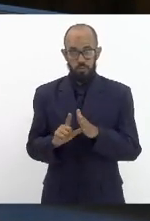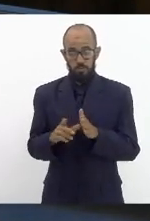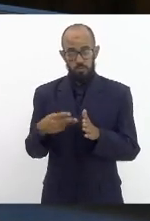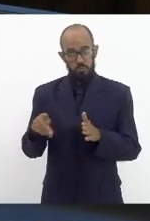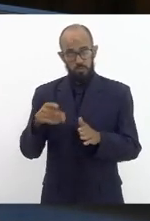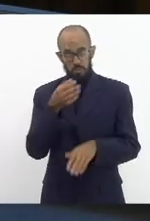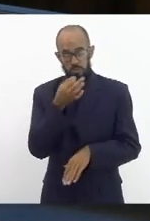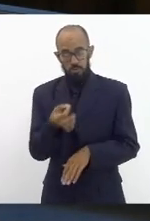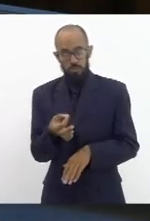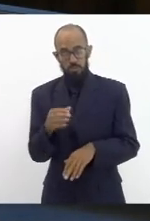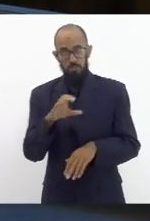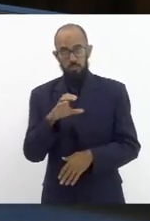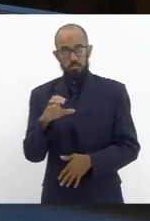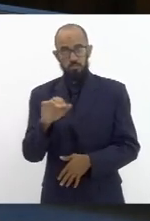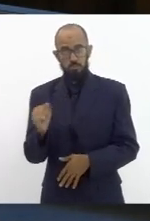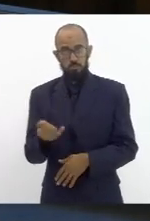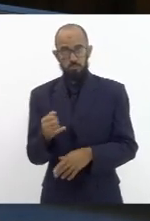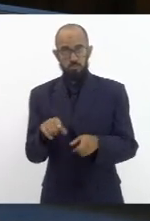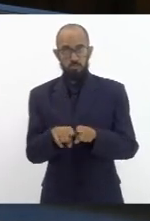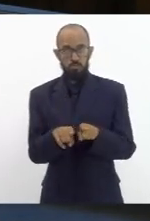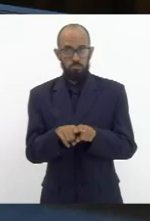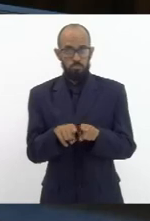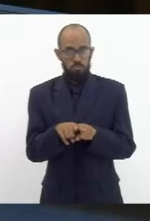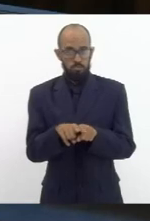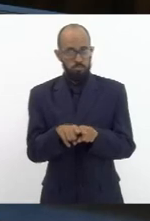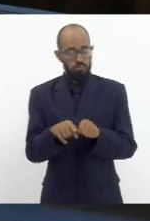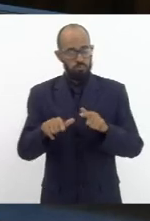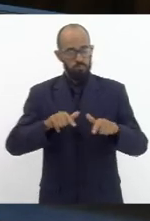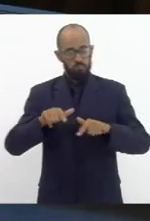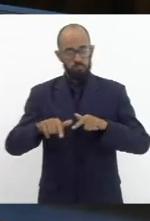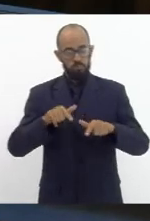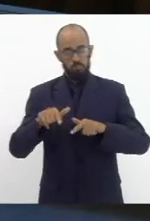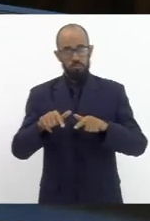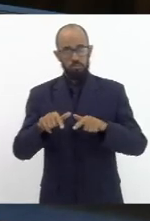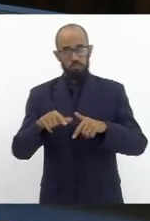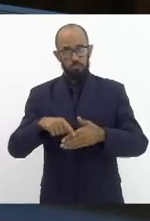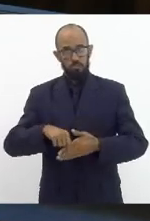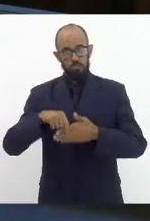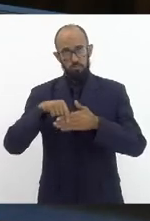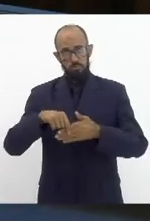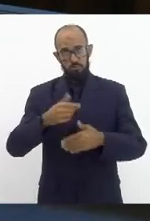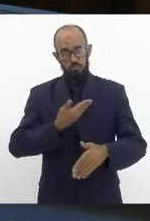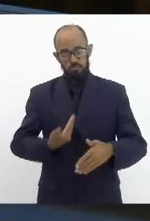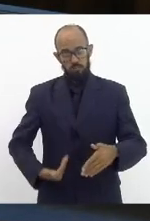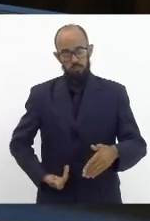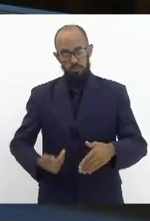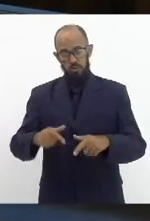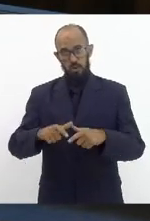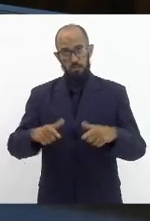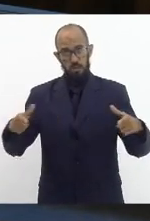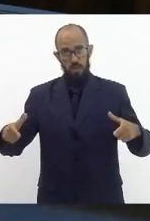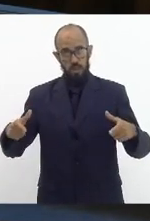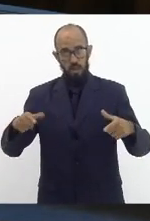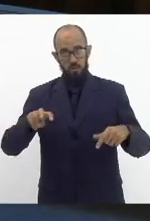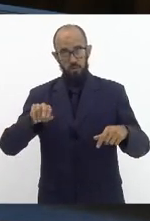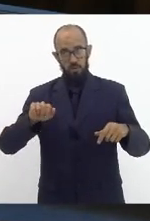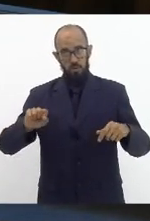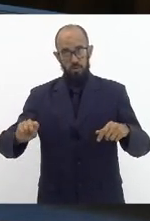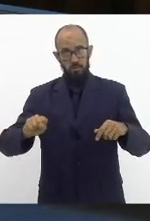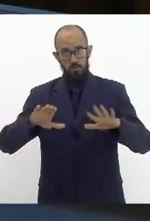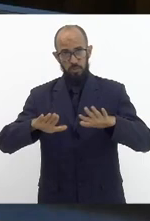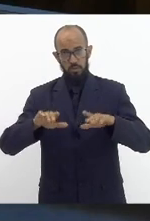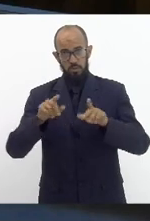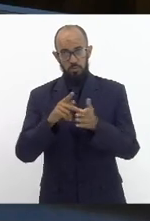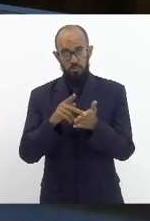na CCJ, é que trabalhe enquanto líder do governo para que a gente amplie o número de vagas, mas para que a gente